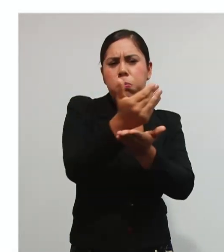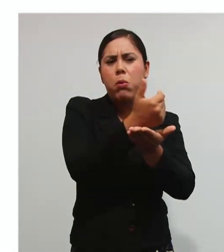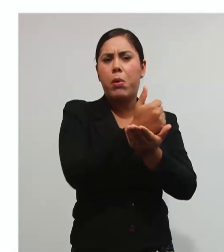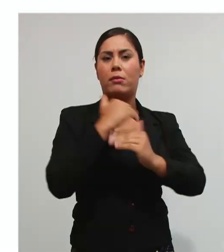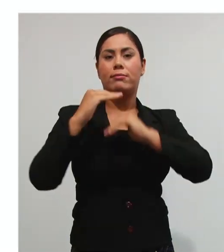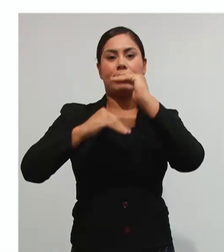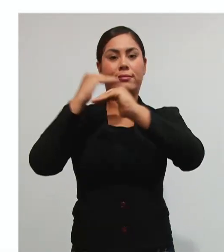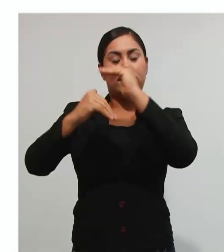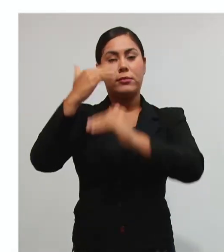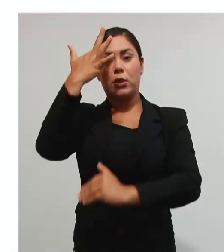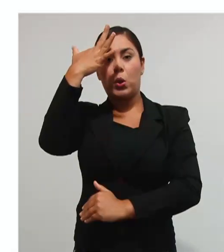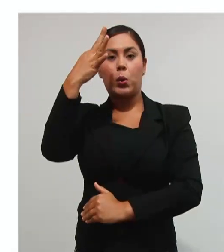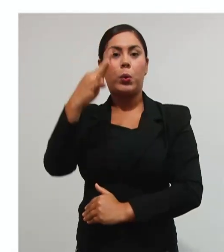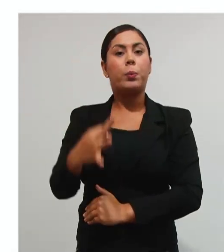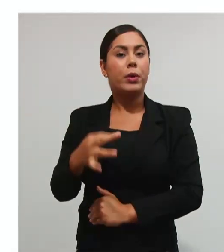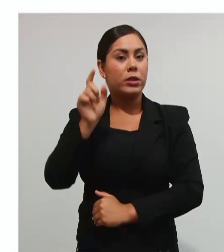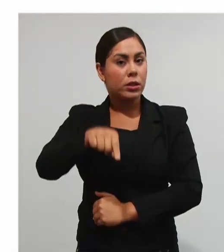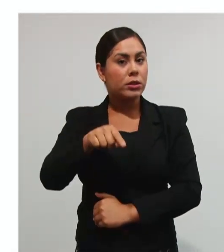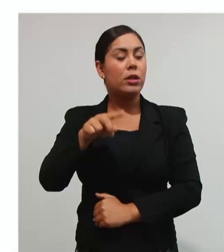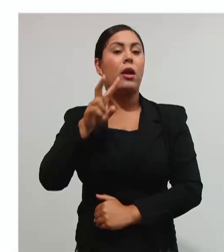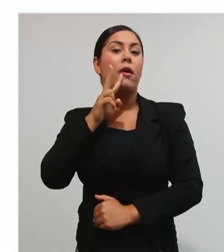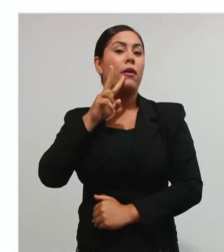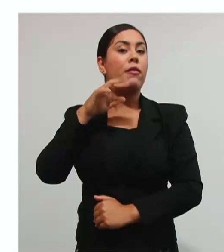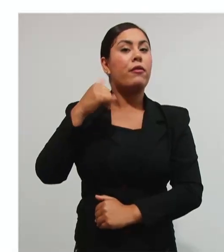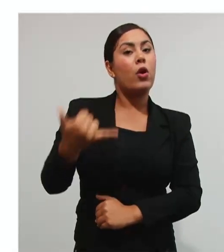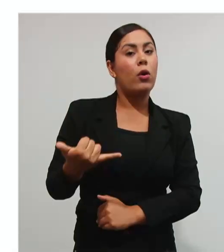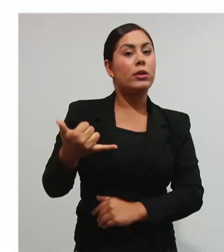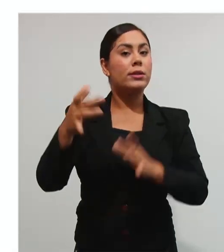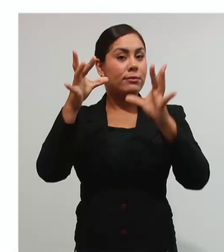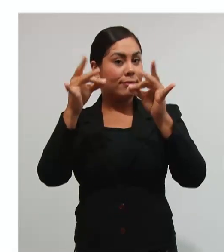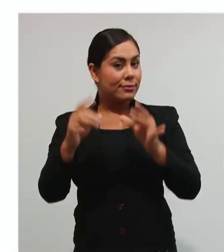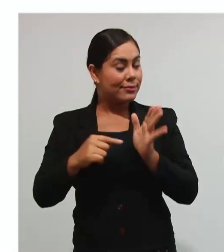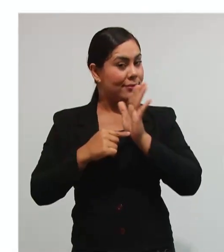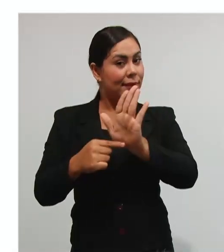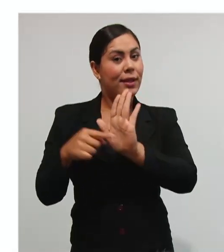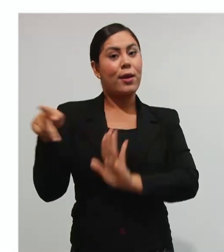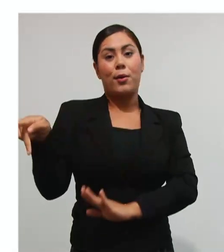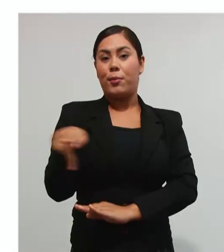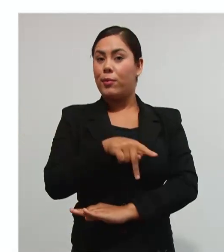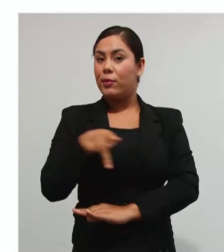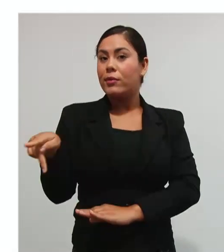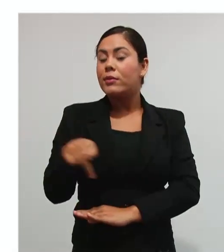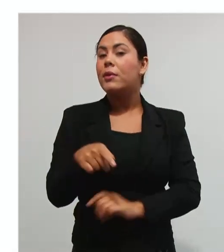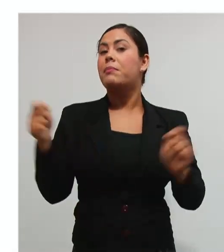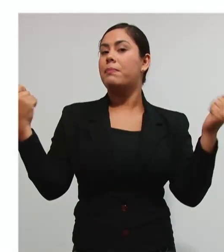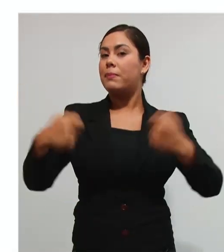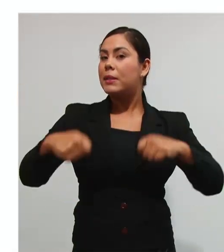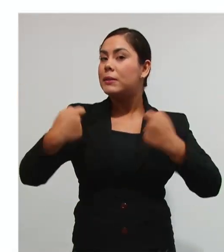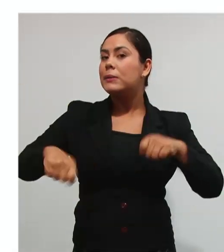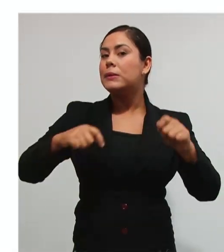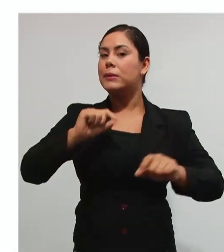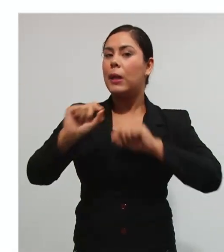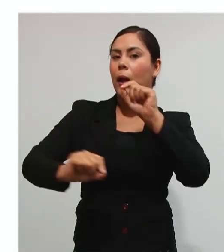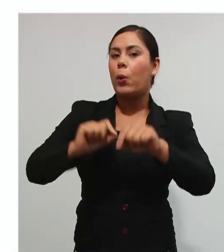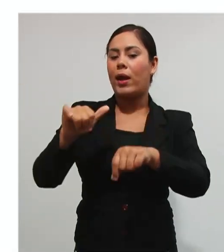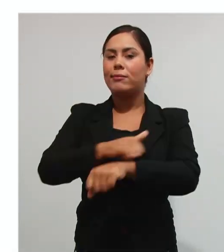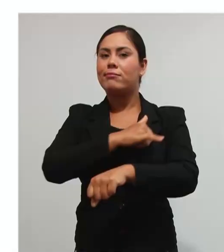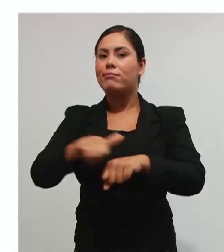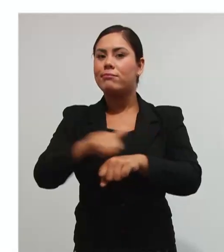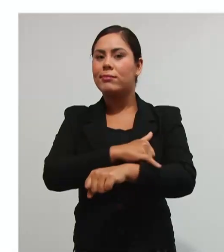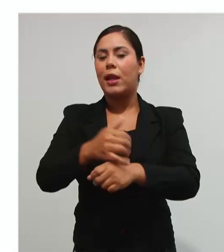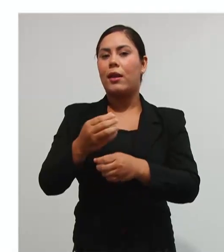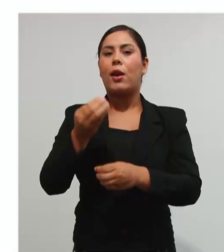sua compreensão, enquanto Vygotsky enfatiza que os professores deveriam criar muitas